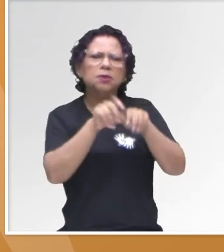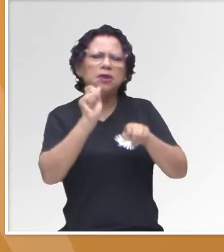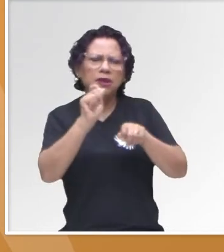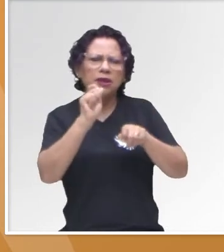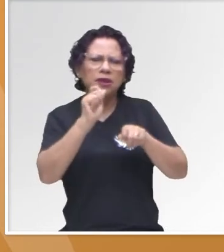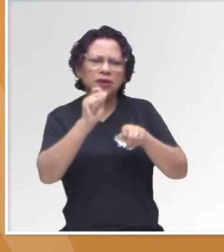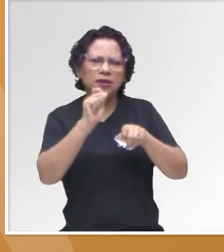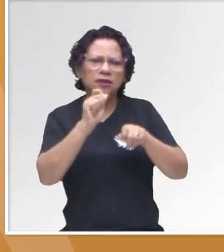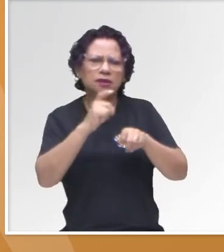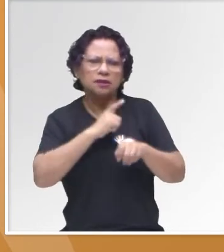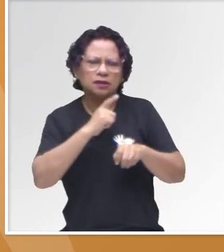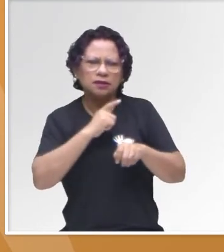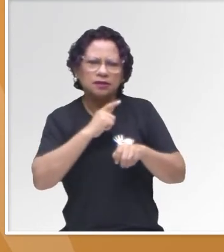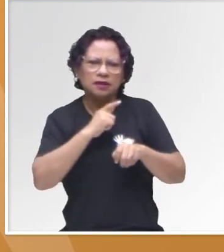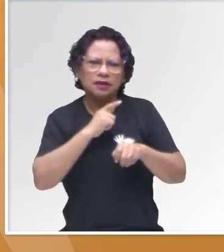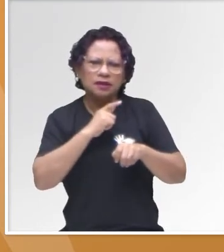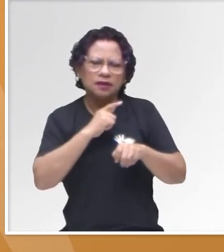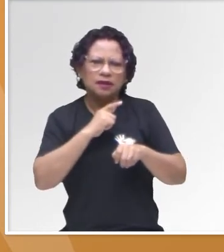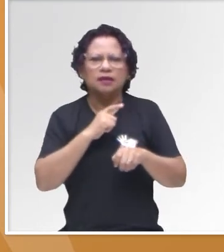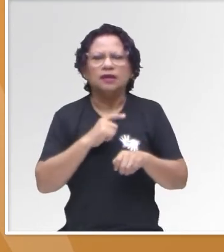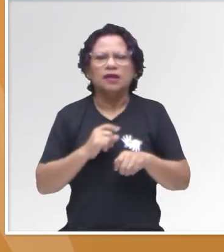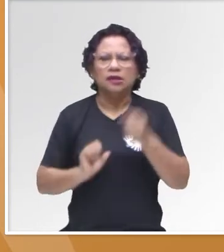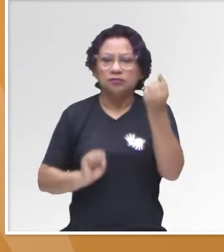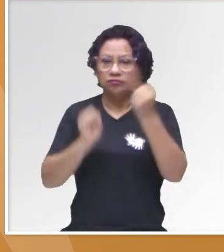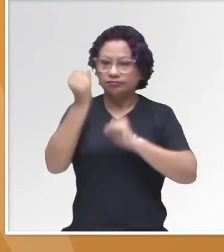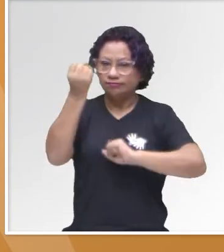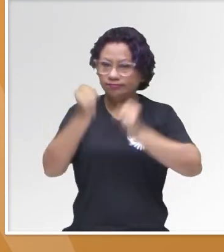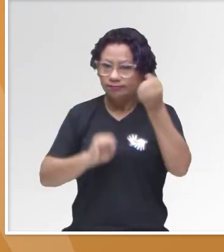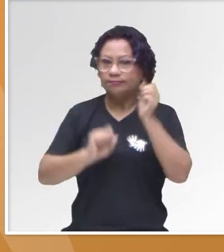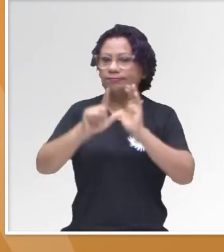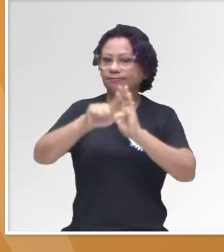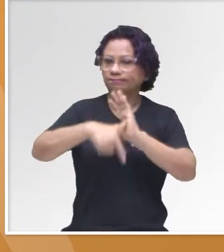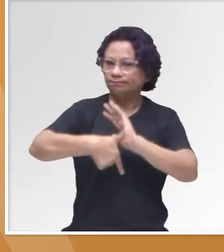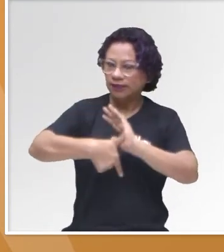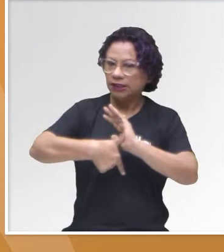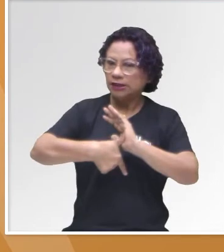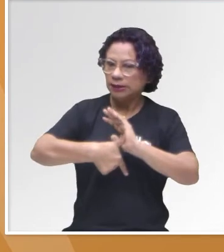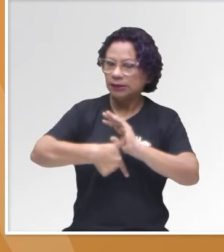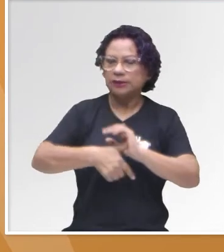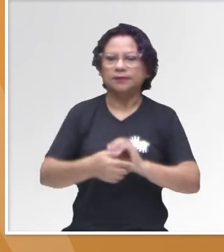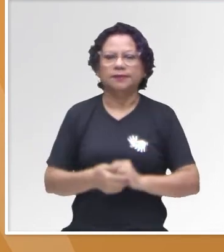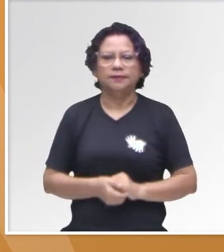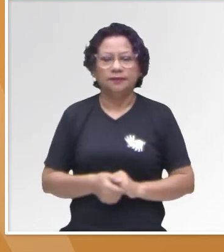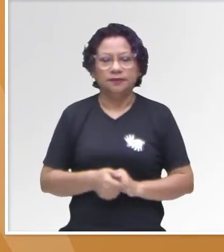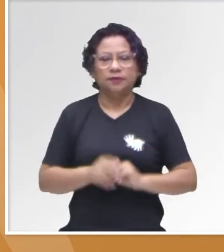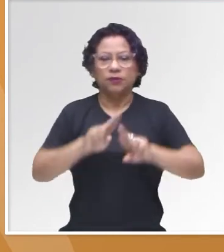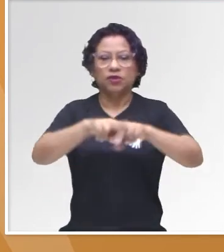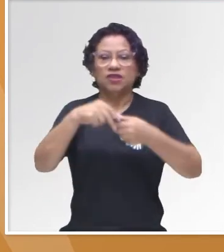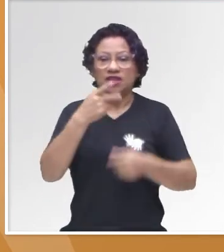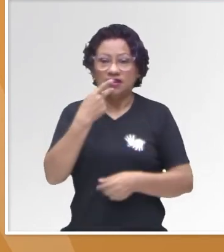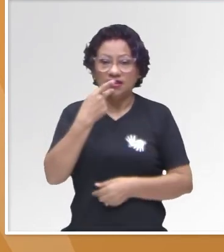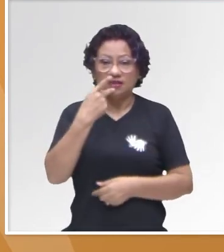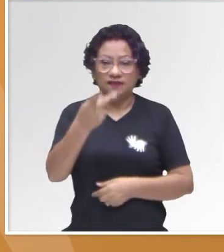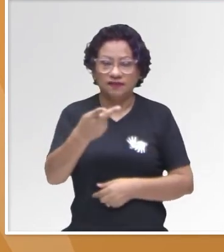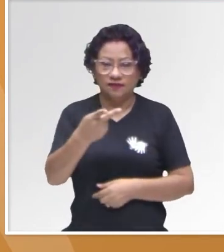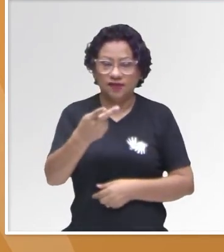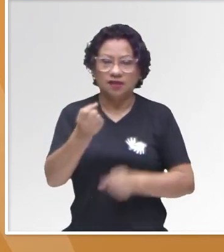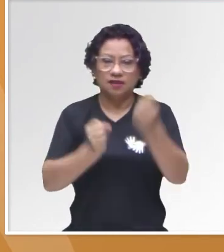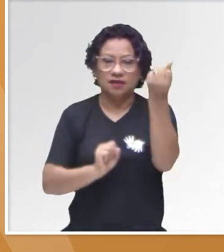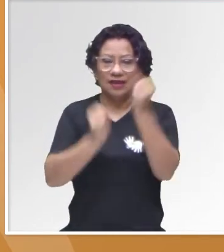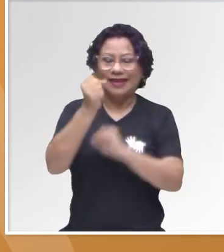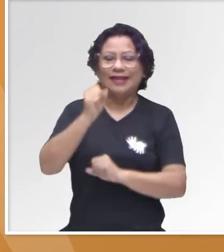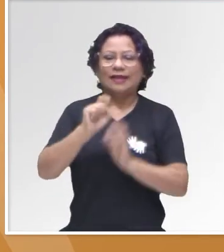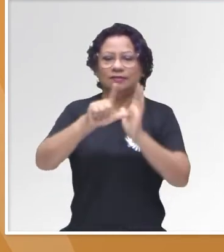além dessa industrialização aí que já foi um pouco mais tarde, né, que a gente chama de industrialização tardia, que já